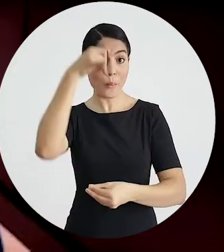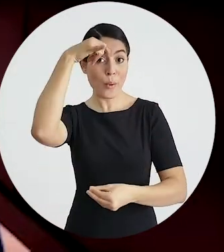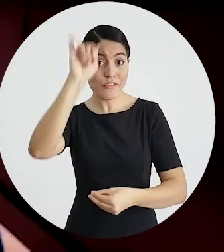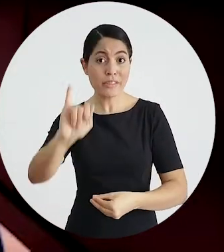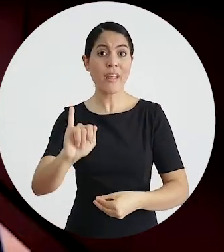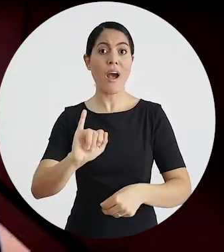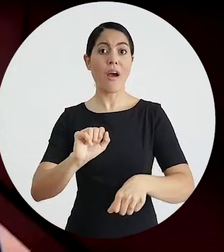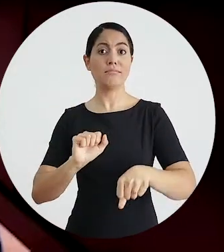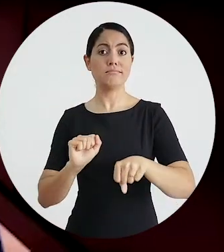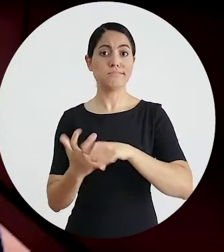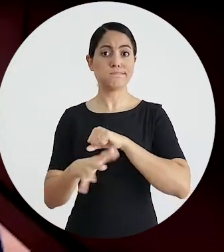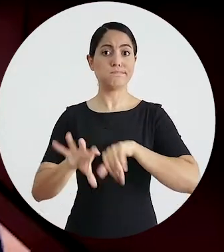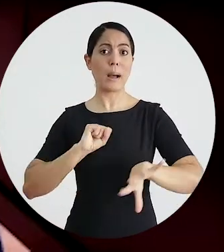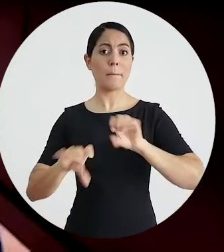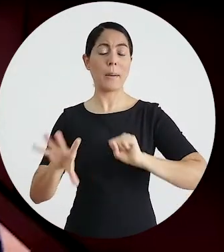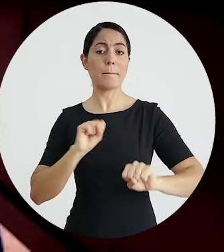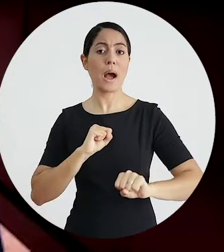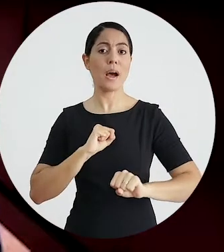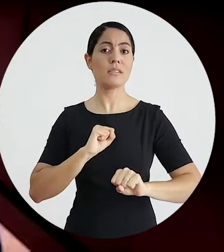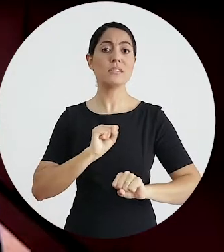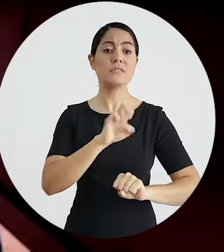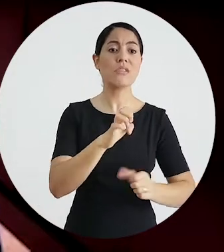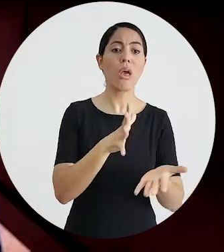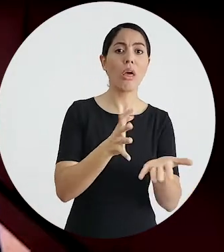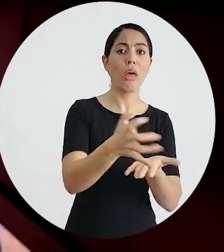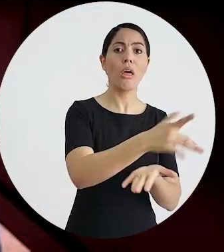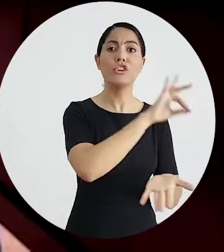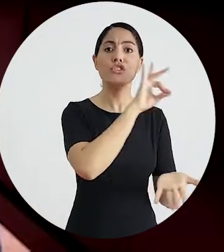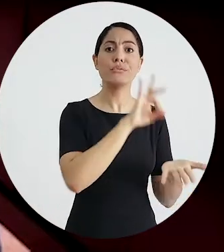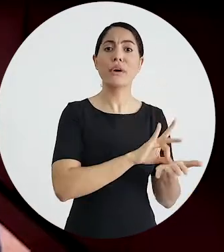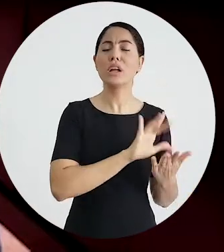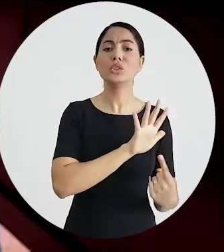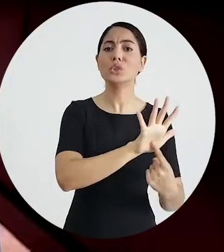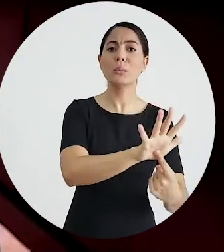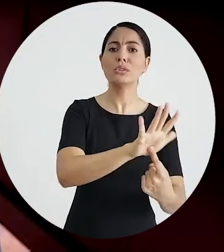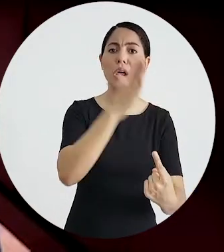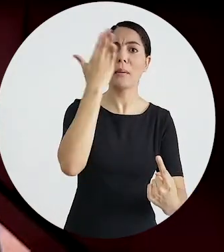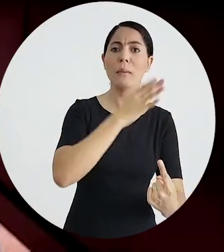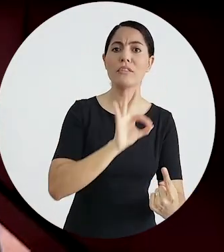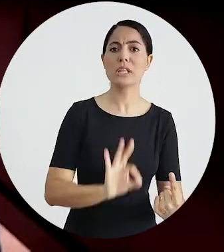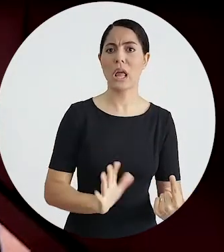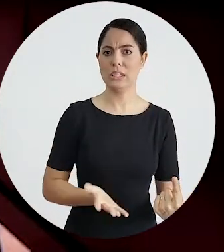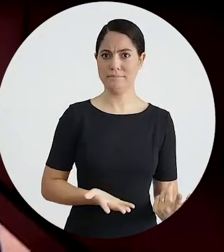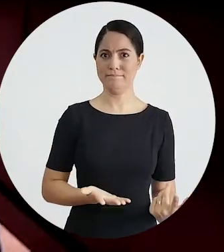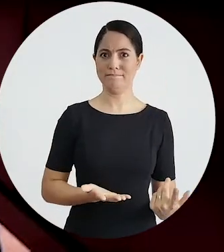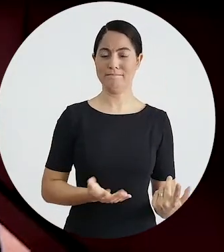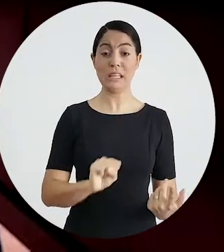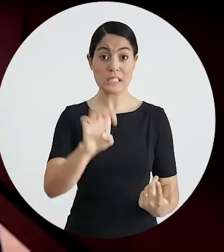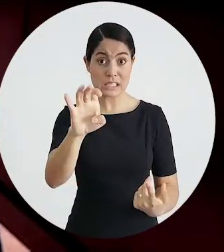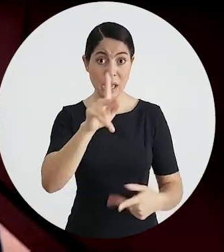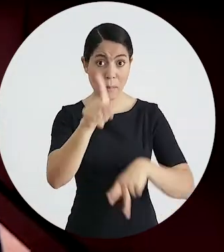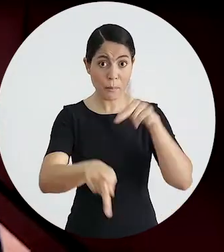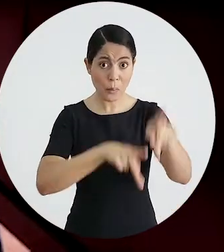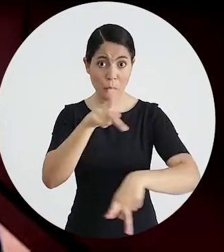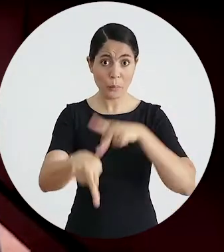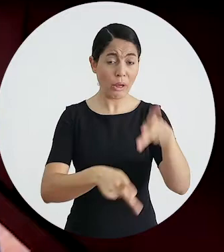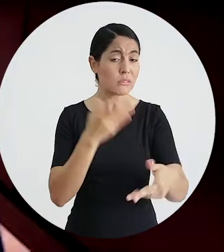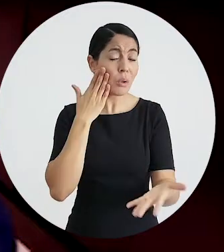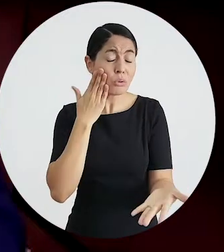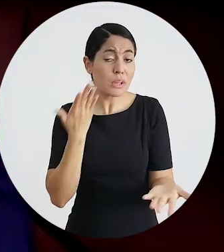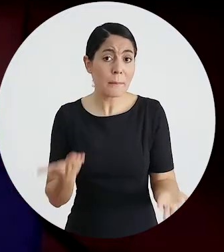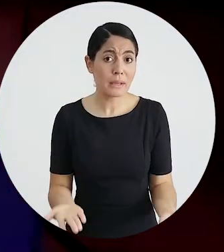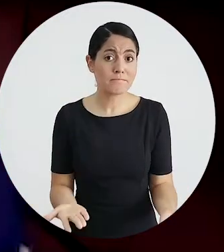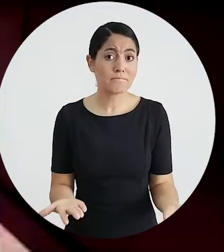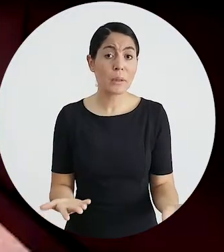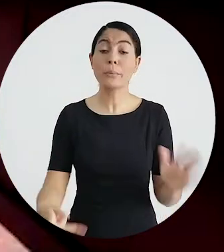de prevenção epidemiológica sem os dados corretos e sem que a população tenha conhecimento para